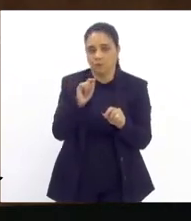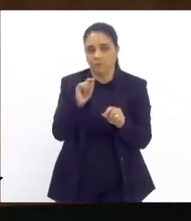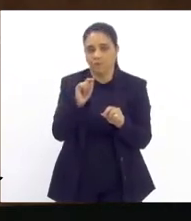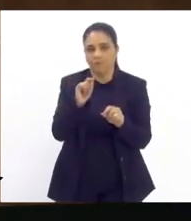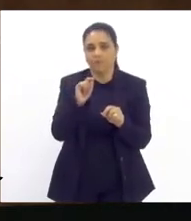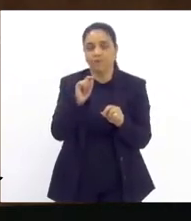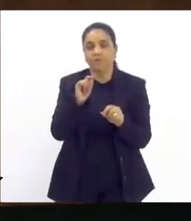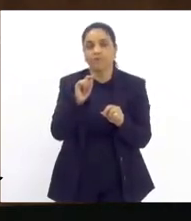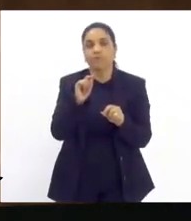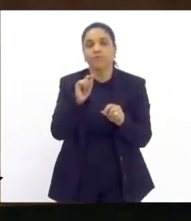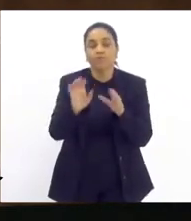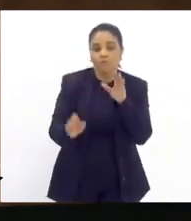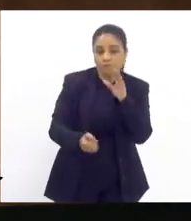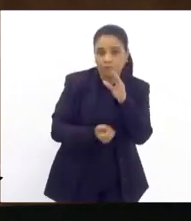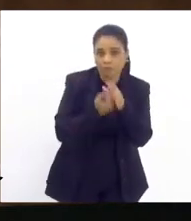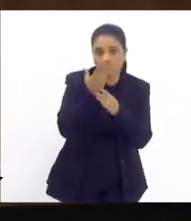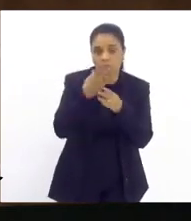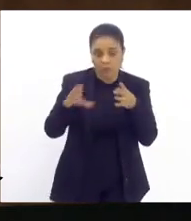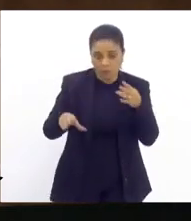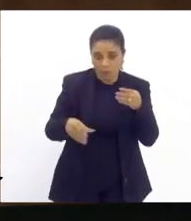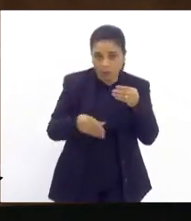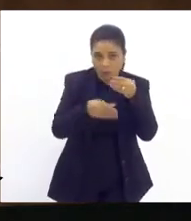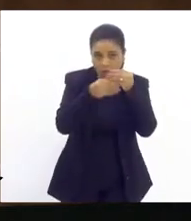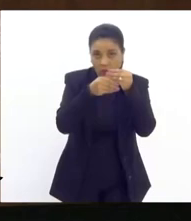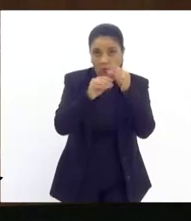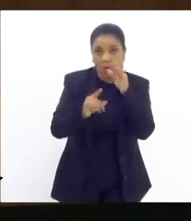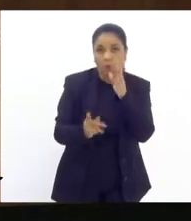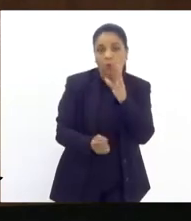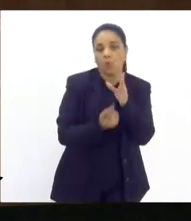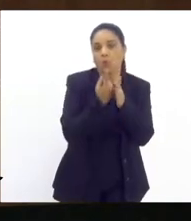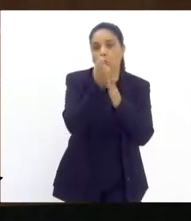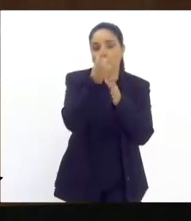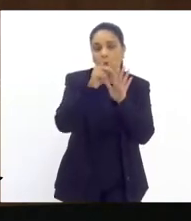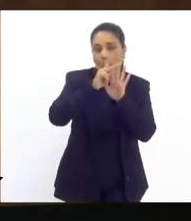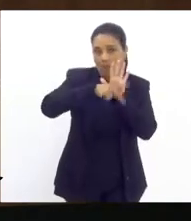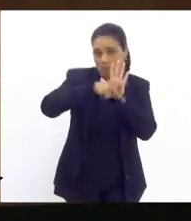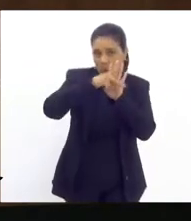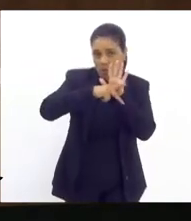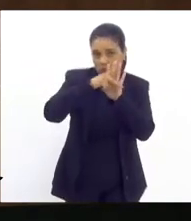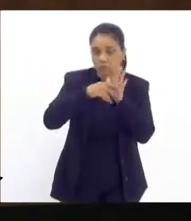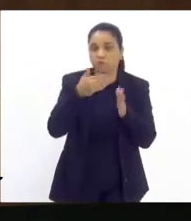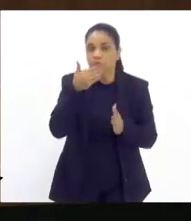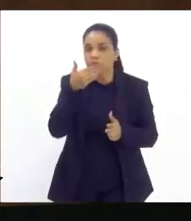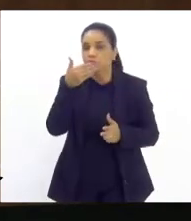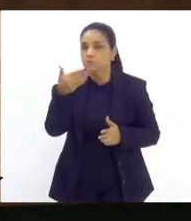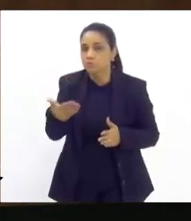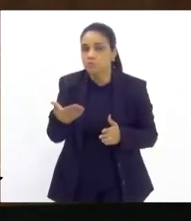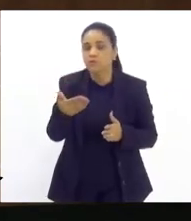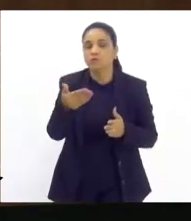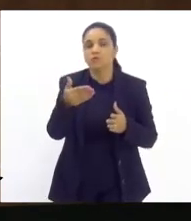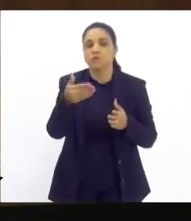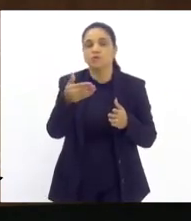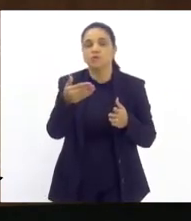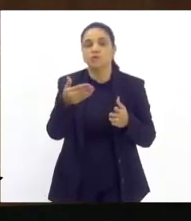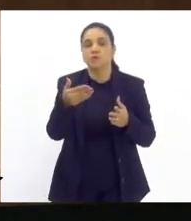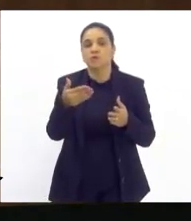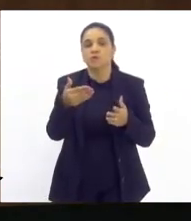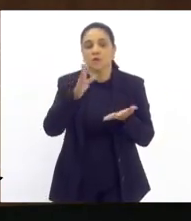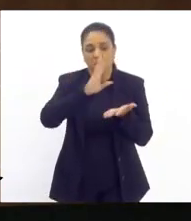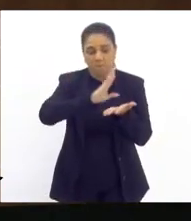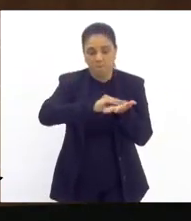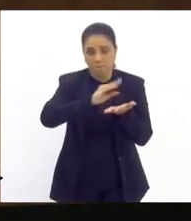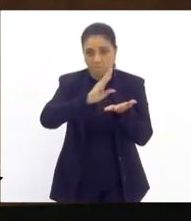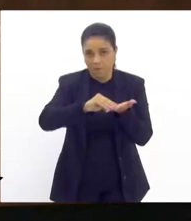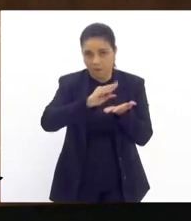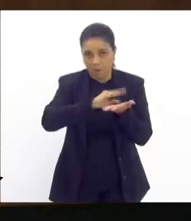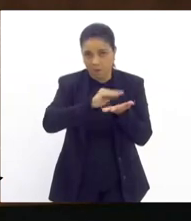autores de um projeto único e aí na ocasião na oportunidade pedir a vossa excelência que reinclua tão logo em pauta mas que